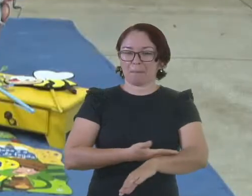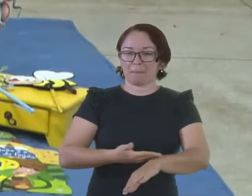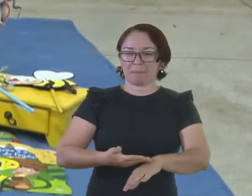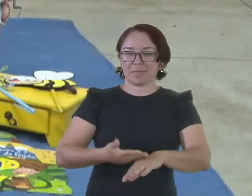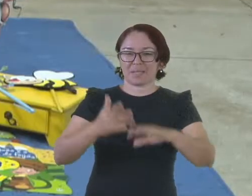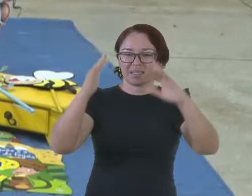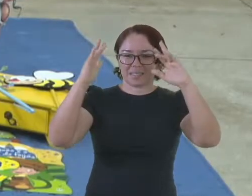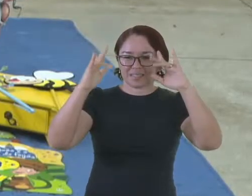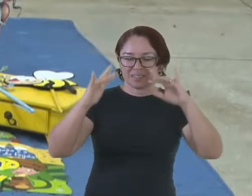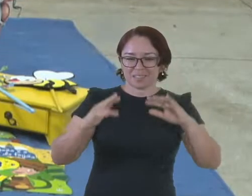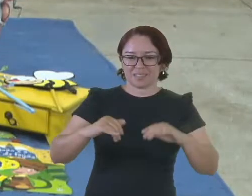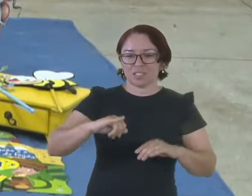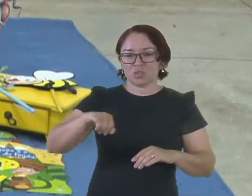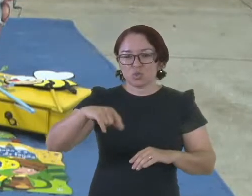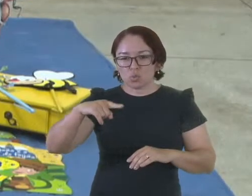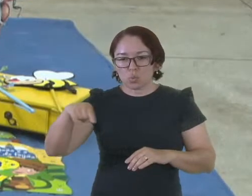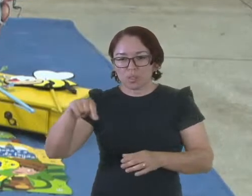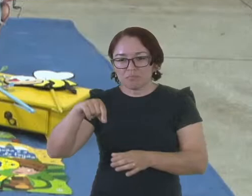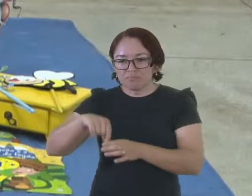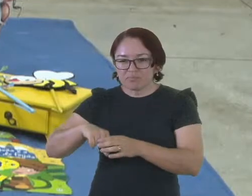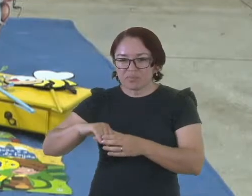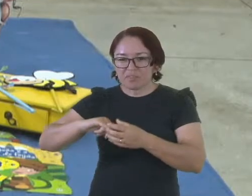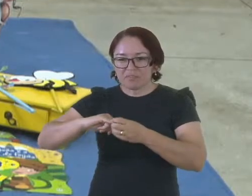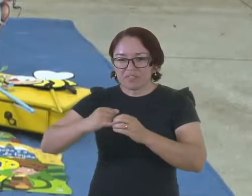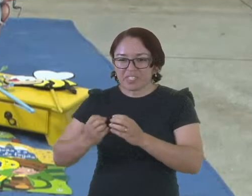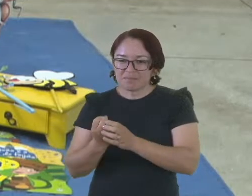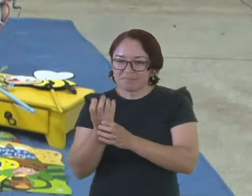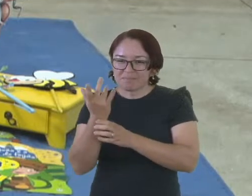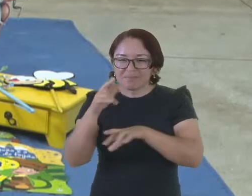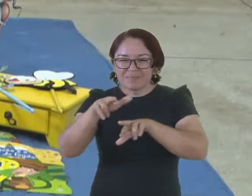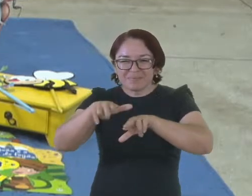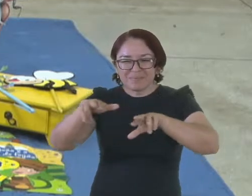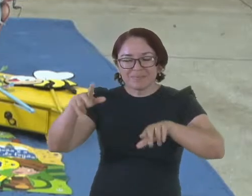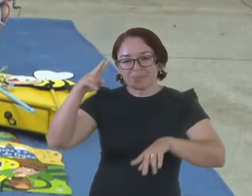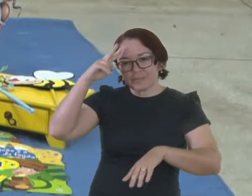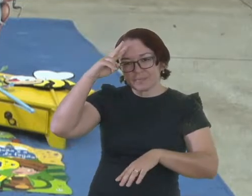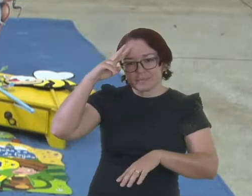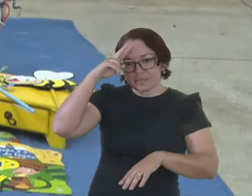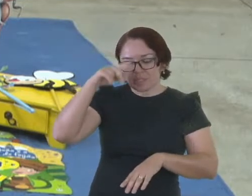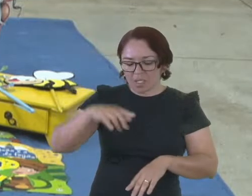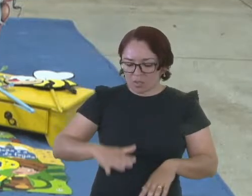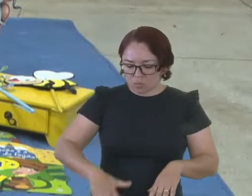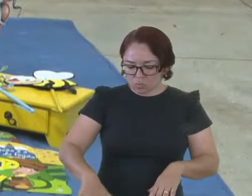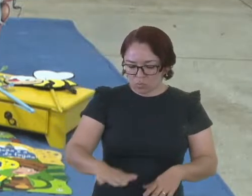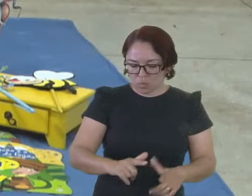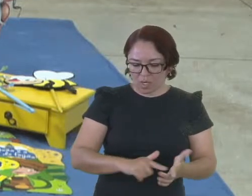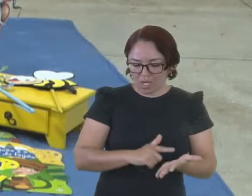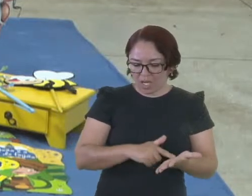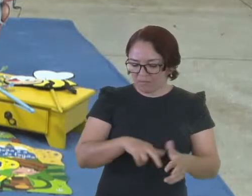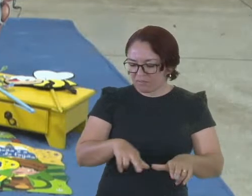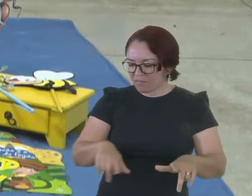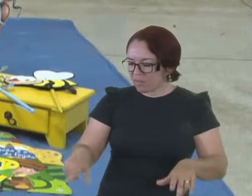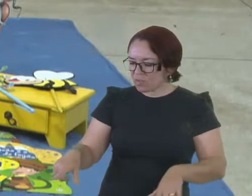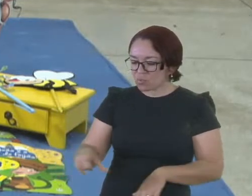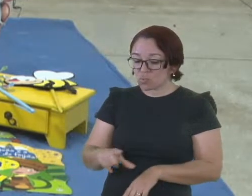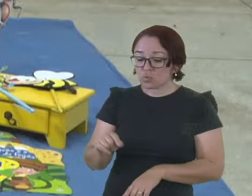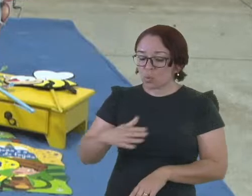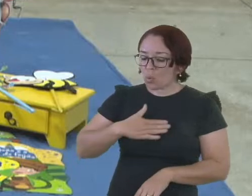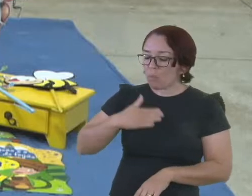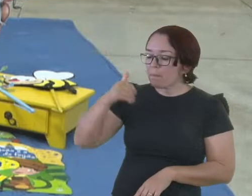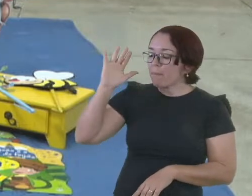Feijão. Peça para a criança escolher aquela história que ela mais gosta, o livro que mais chama a atenção